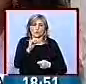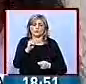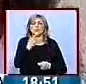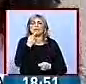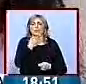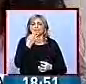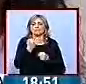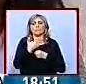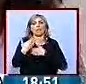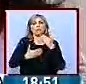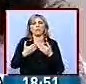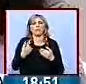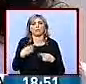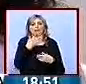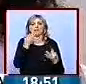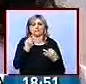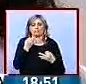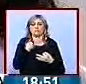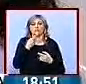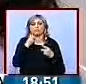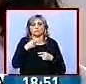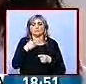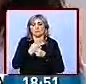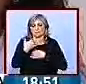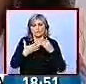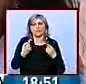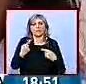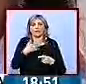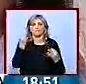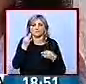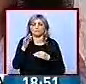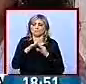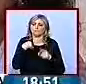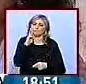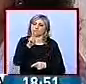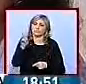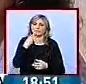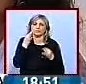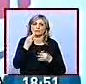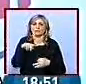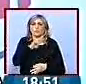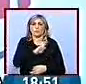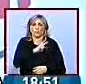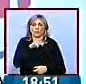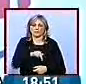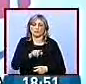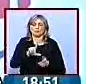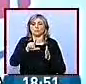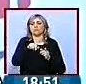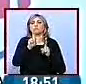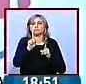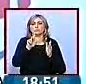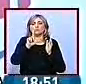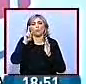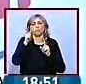a dinâmica que nós, repetindo a dinâmica que nós temos vindo a observar na nossa universidade em termos de projetos.